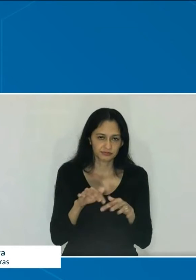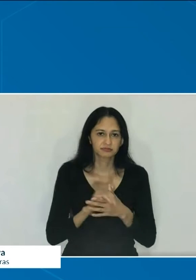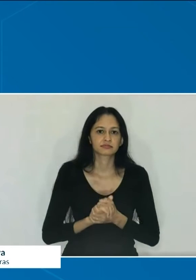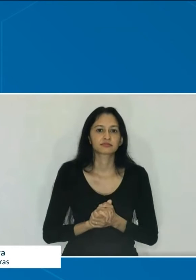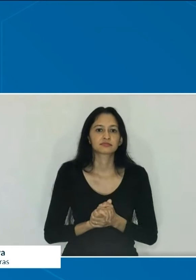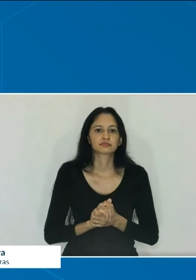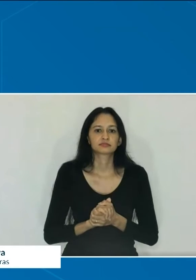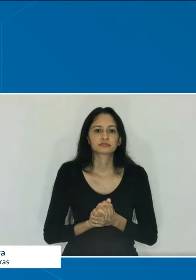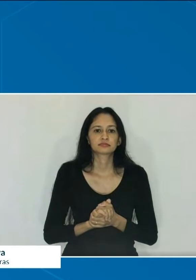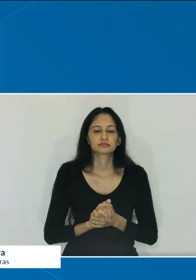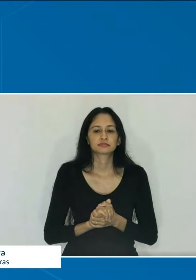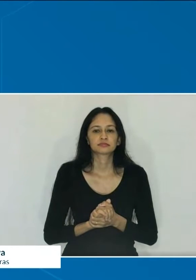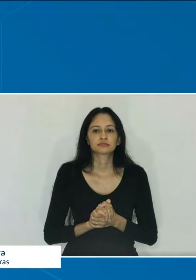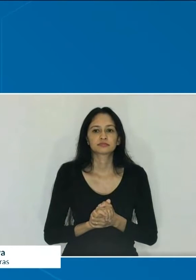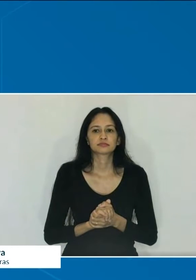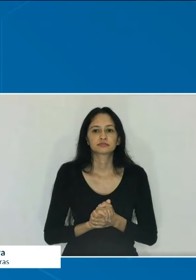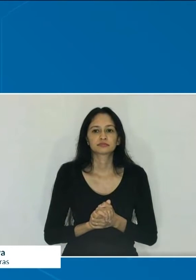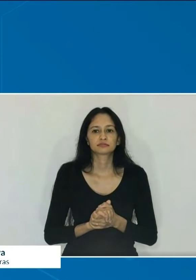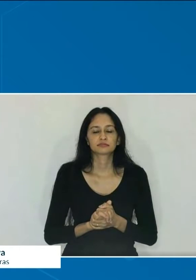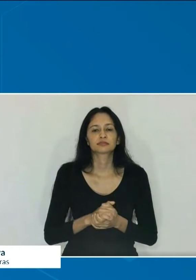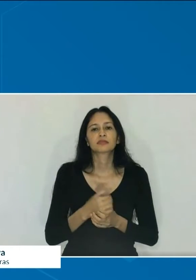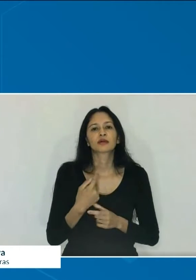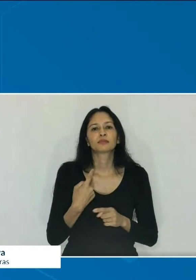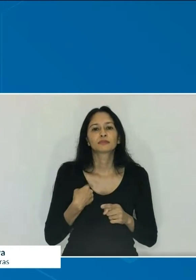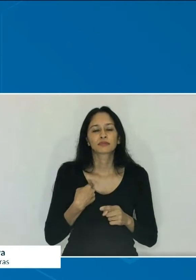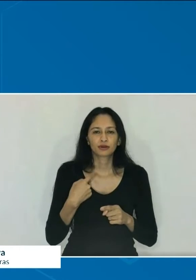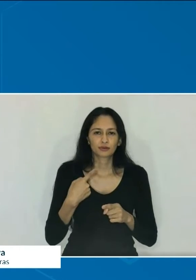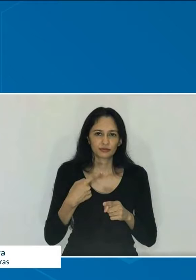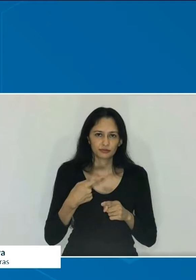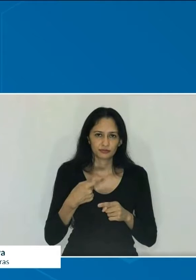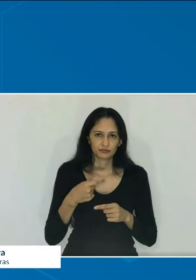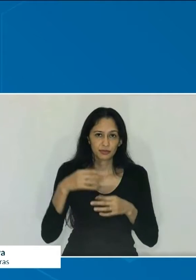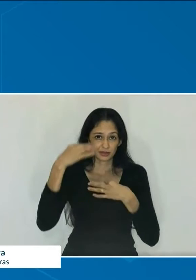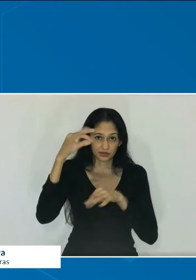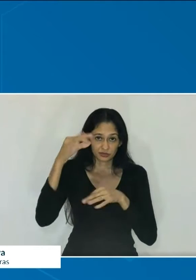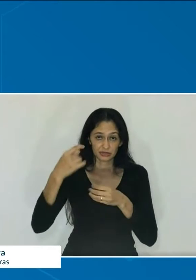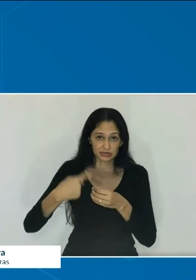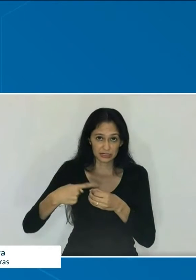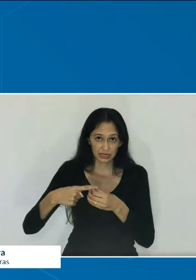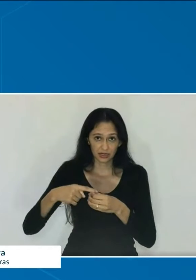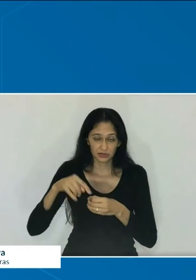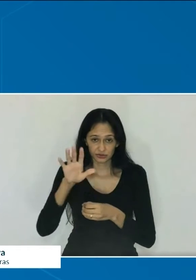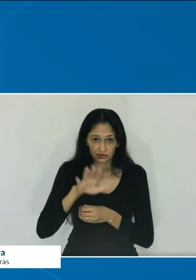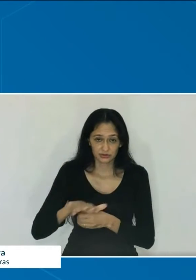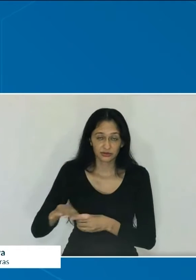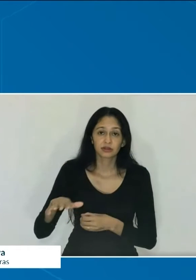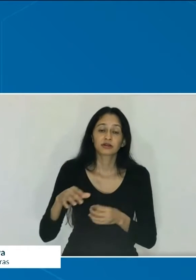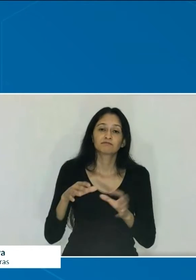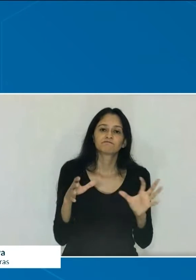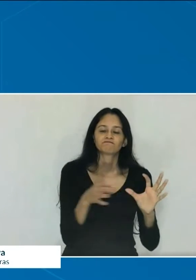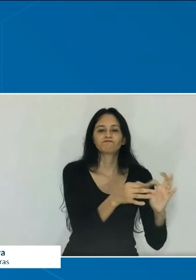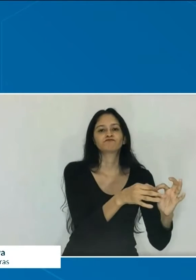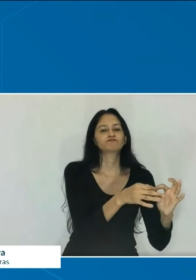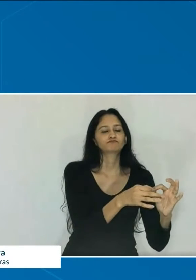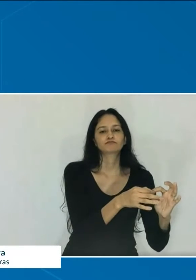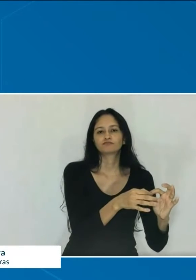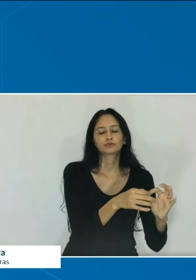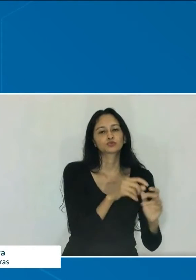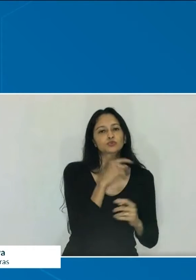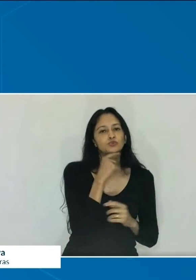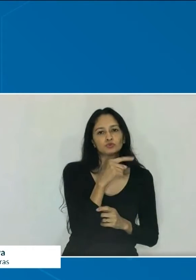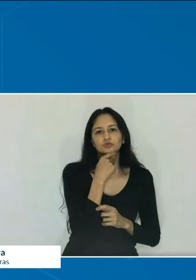tenho um planejamento urbano que está totalmente desvinculado do meu planejamento de transporte. Então, eu tenho